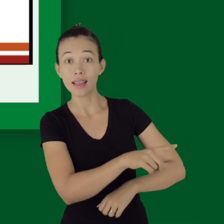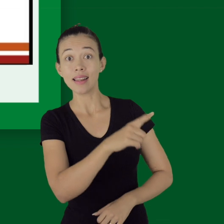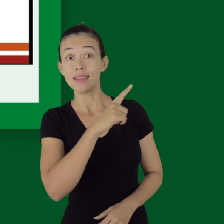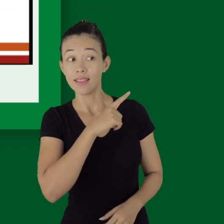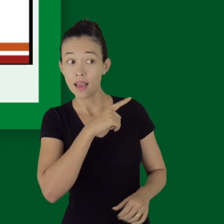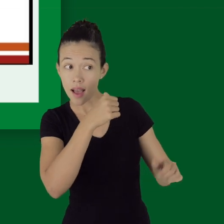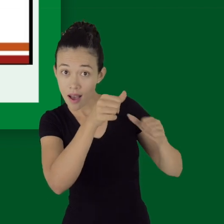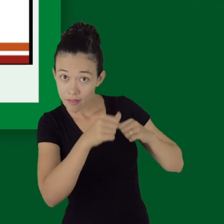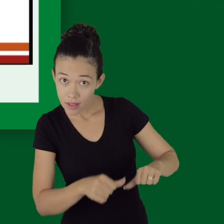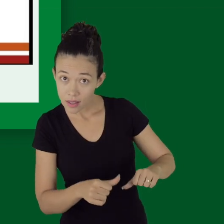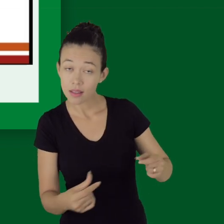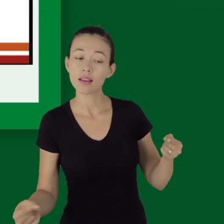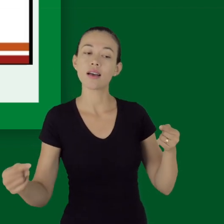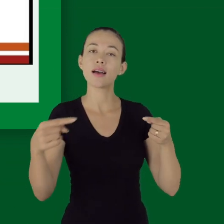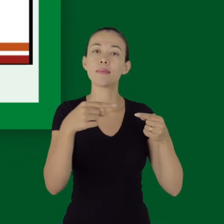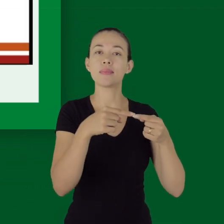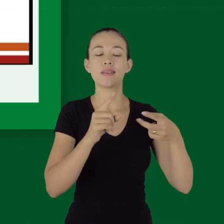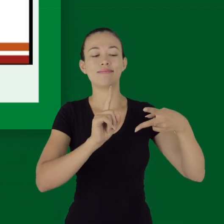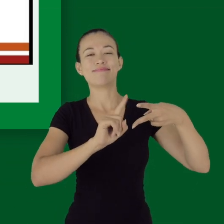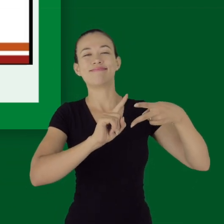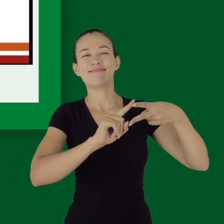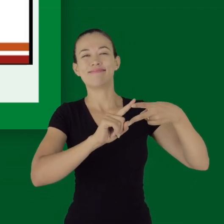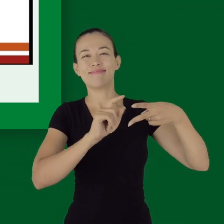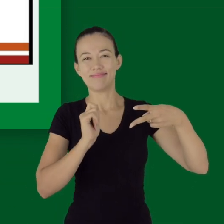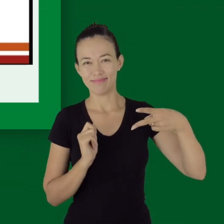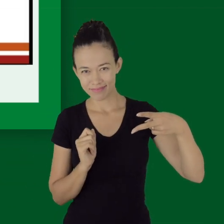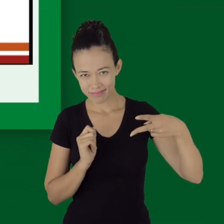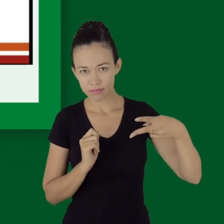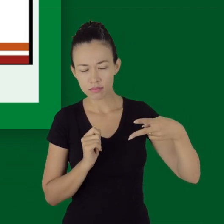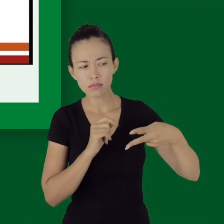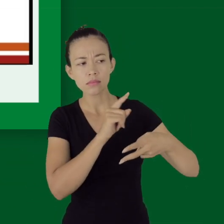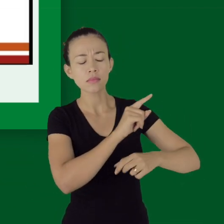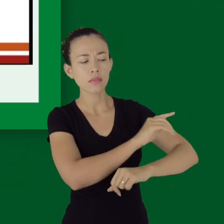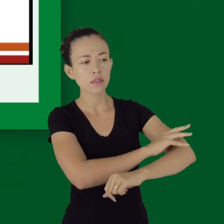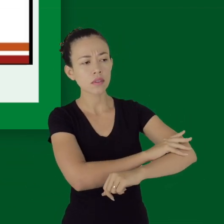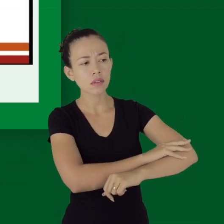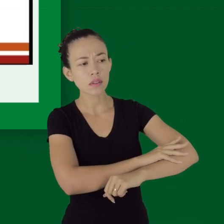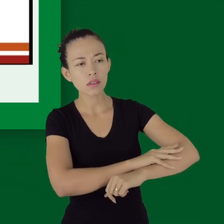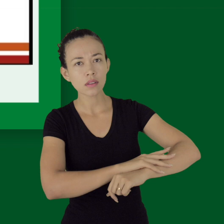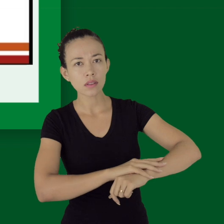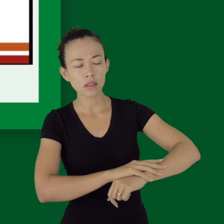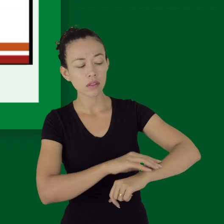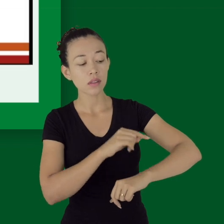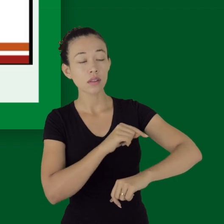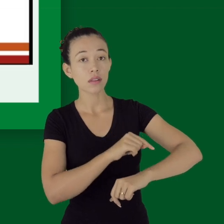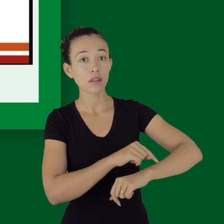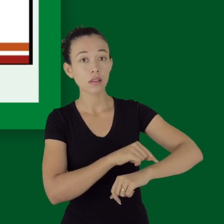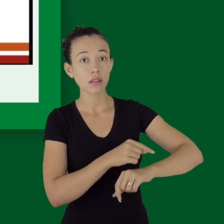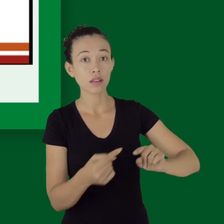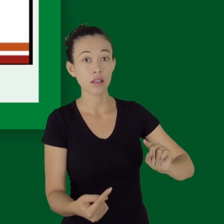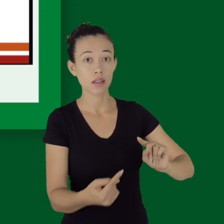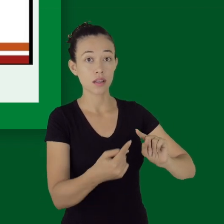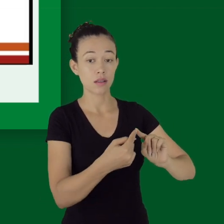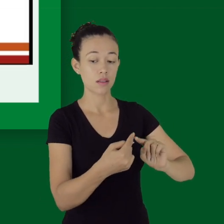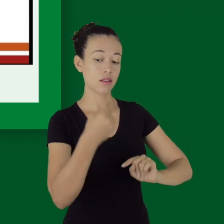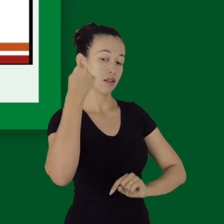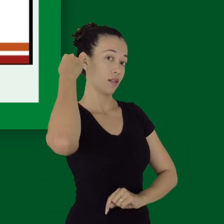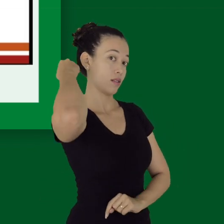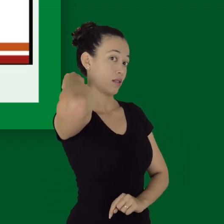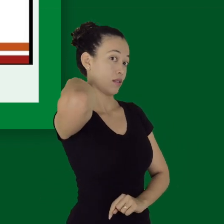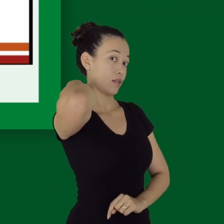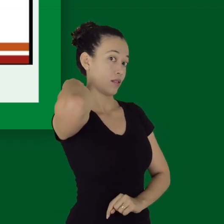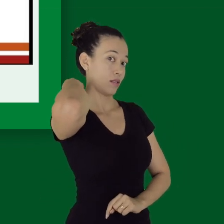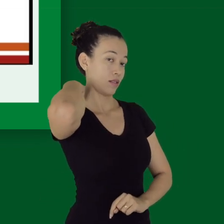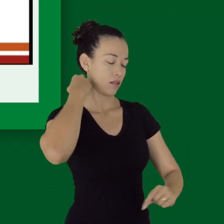tem, né, sensibilidade na região da pele, eu estou avaliando um dermátomo, ou seja, aquela área